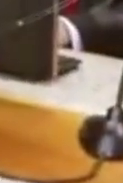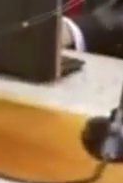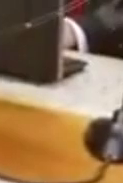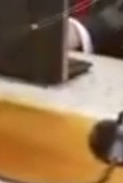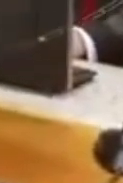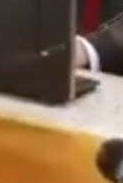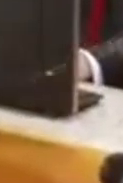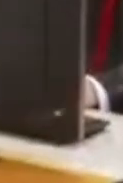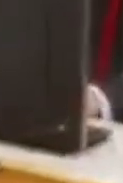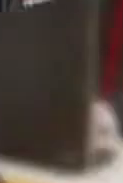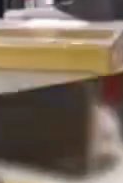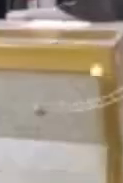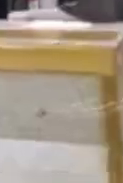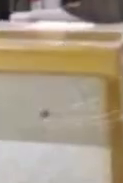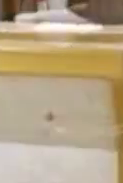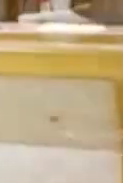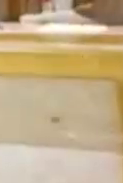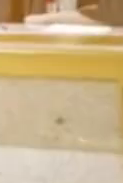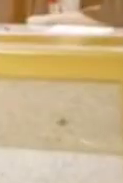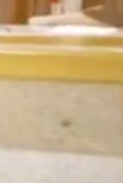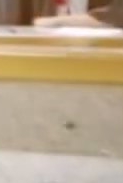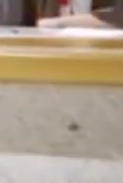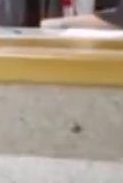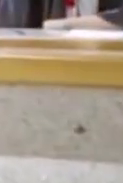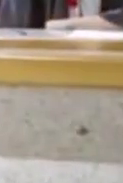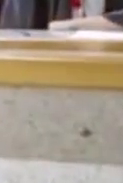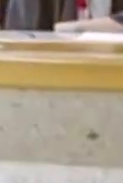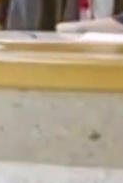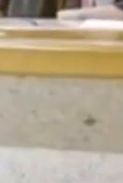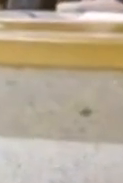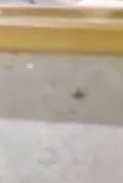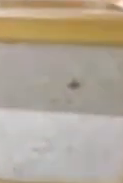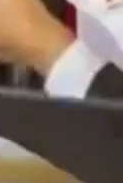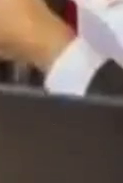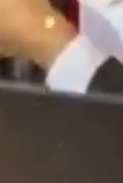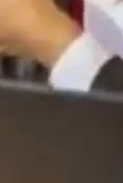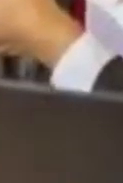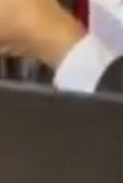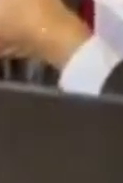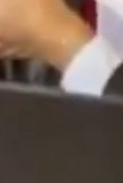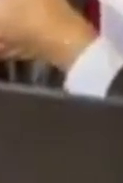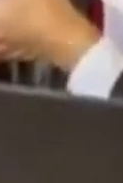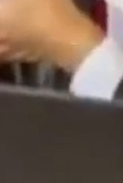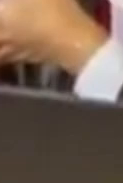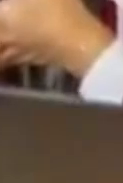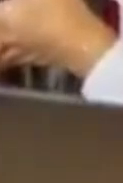Sequência de imagem do plenário do Tribunal Regional Eleitoral do Amapá e seus magistrados.